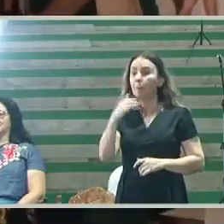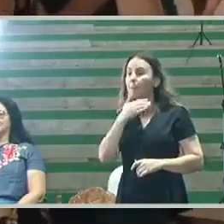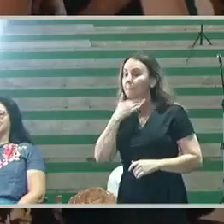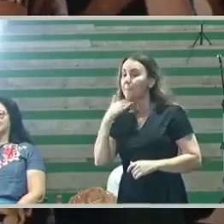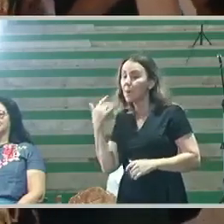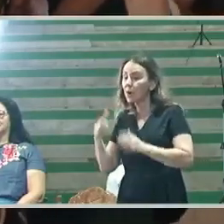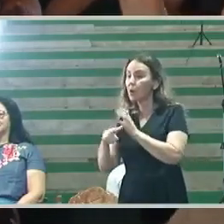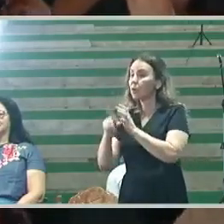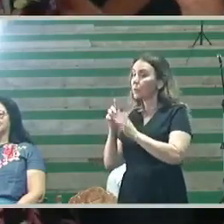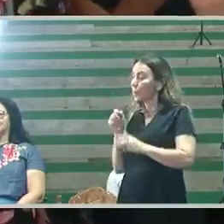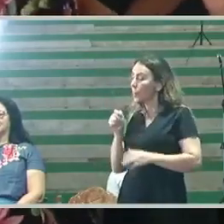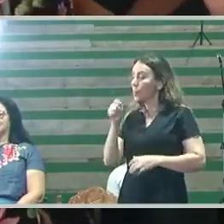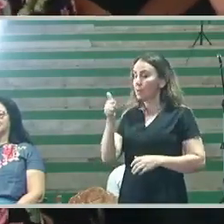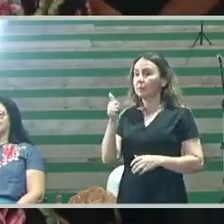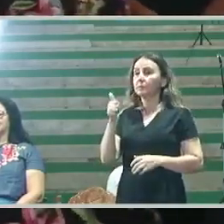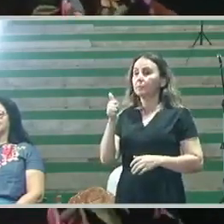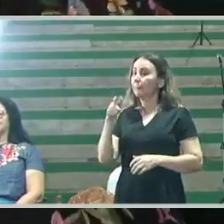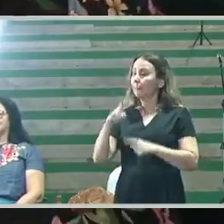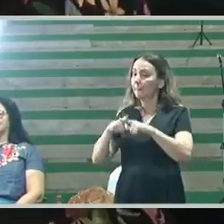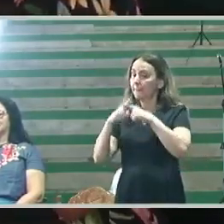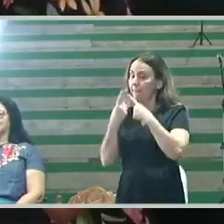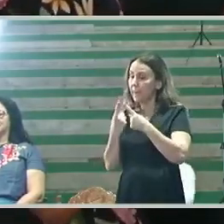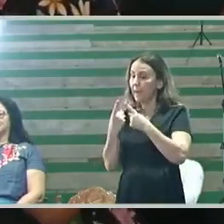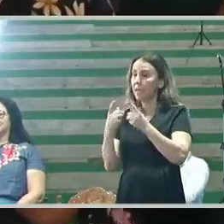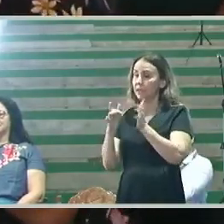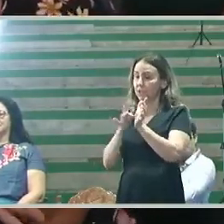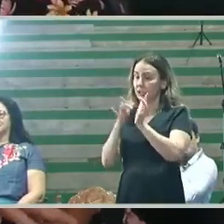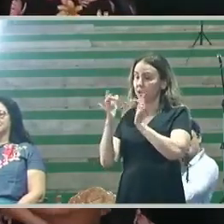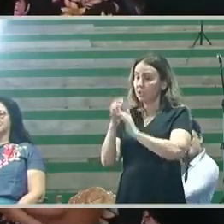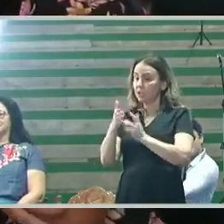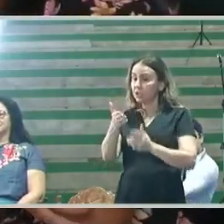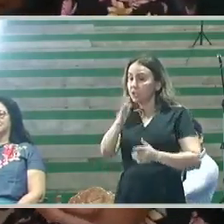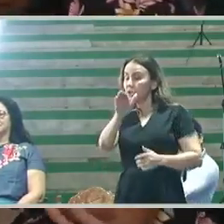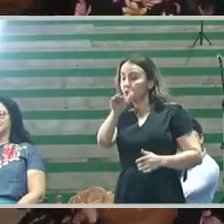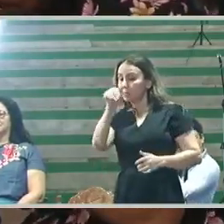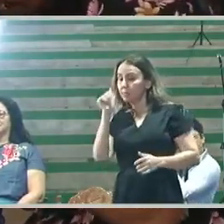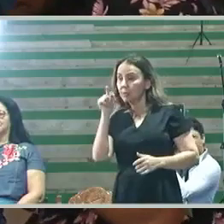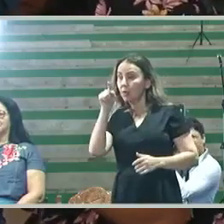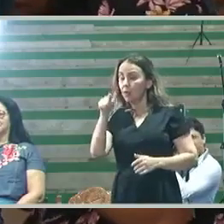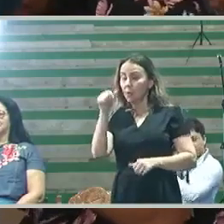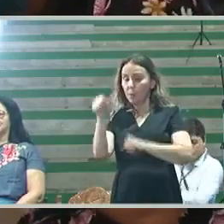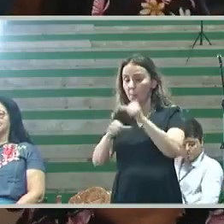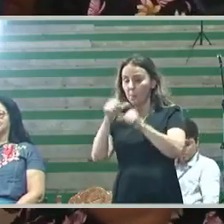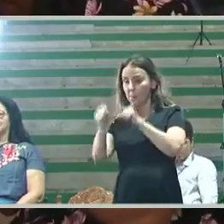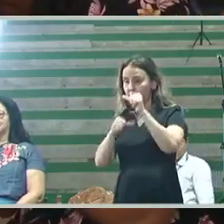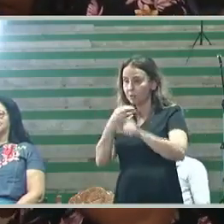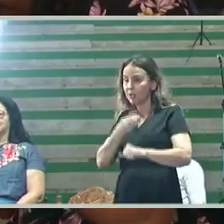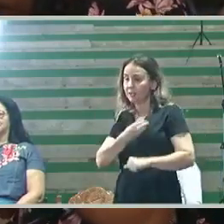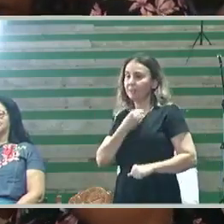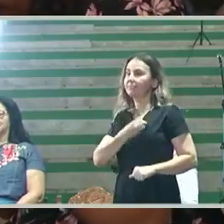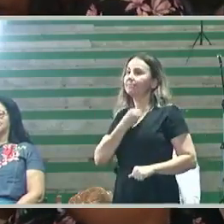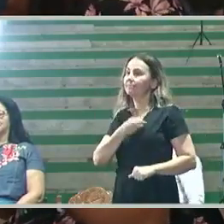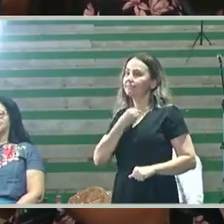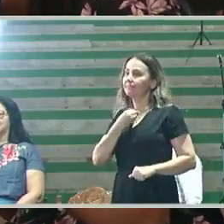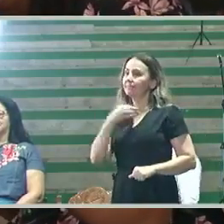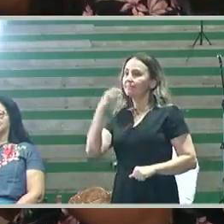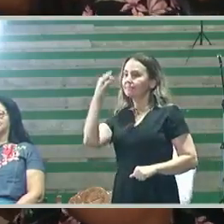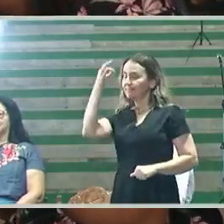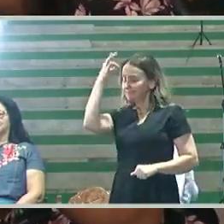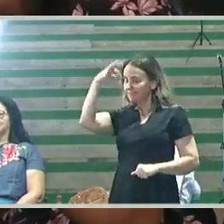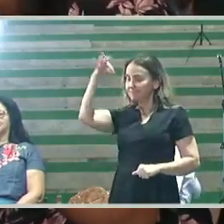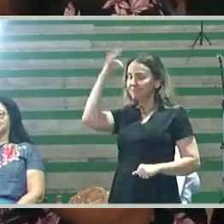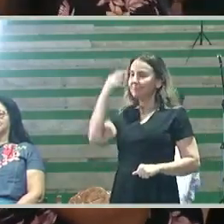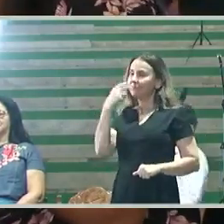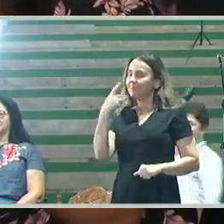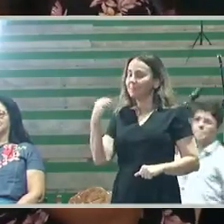morta. Mas ele te trouxe aqui para lhe dizer: tem renovo de Deus, tem renovo de Deus, tem renovo de